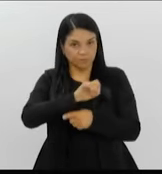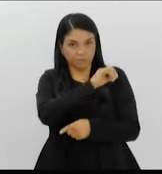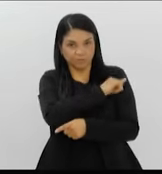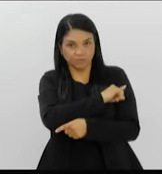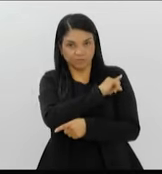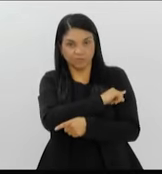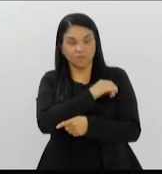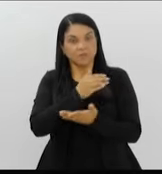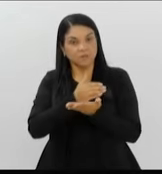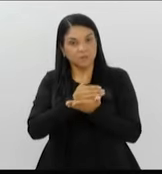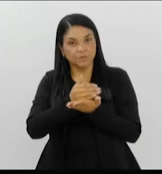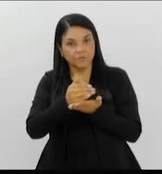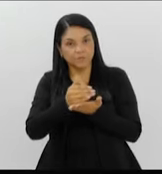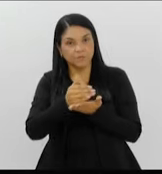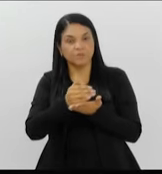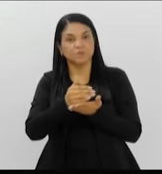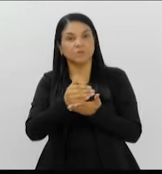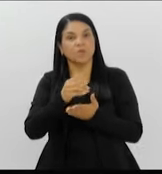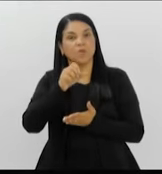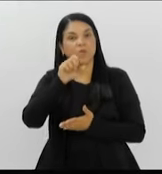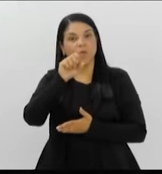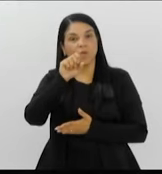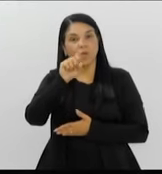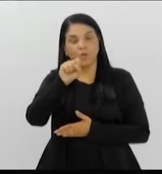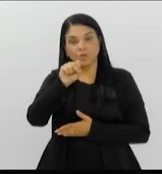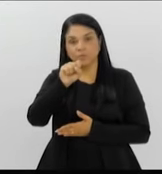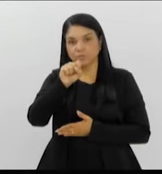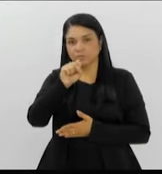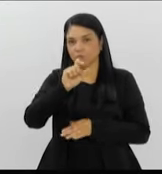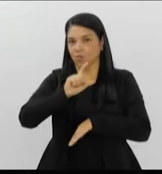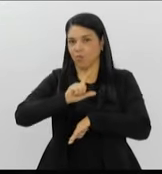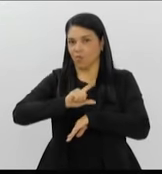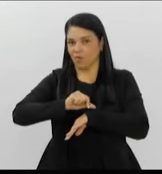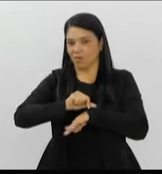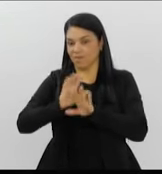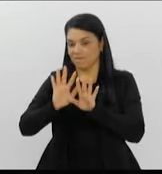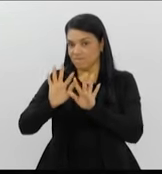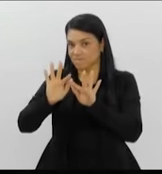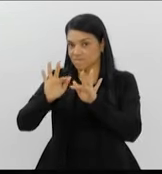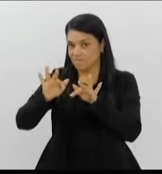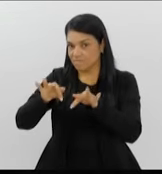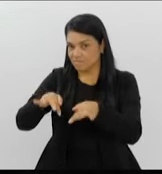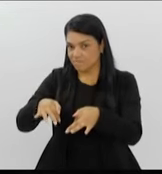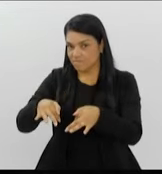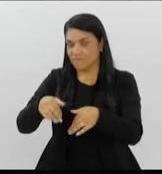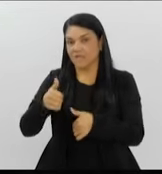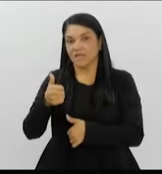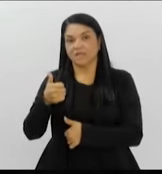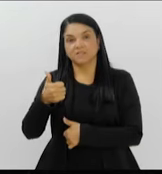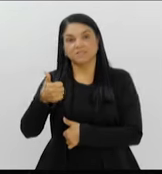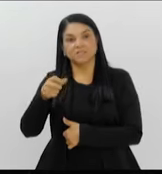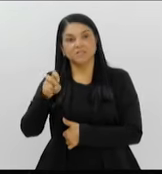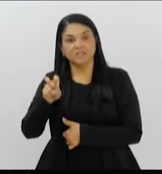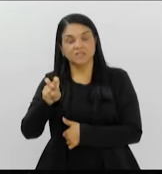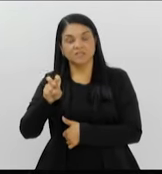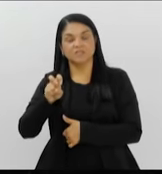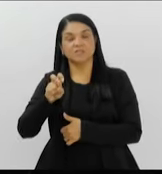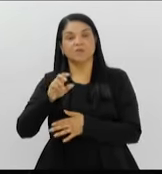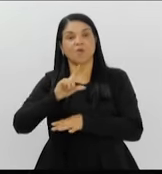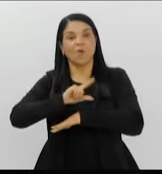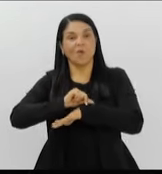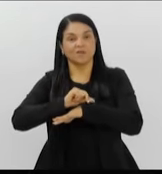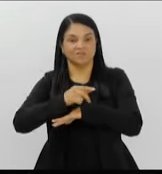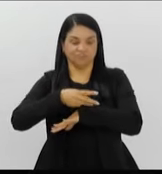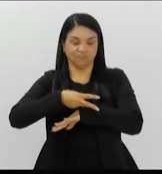terá início às 8 horas e encerrar-se-á às 15 horas, em razão